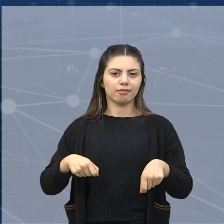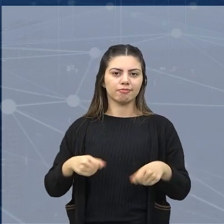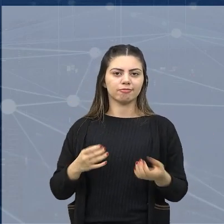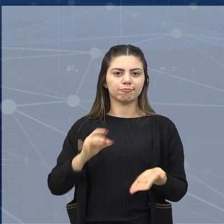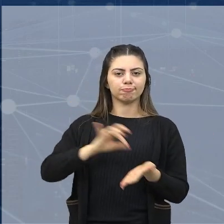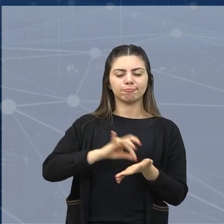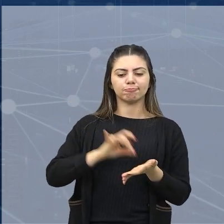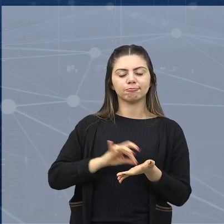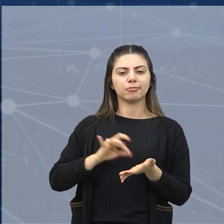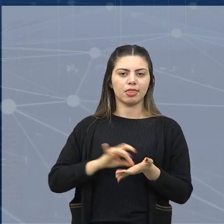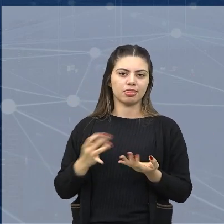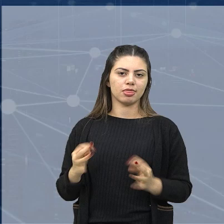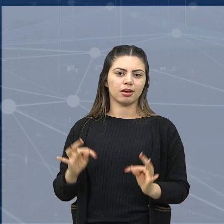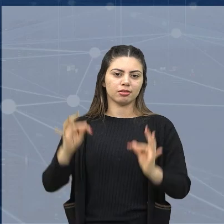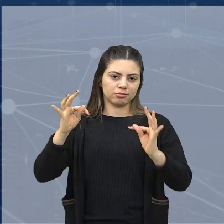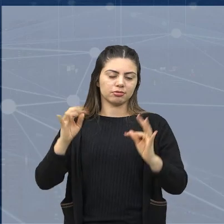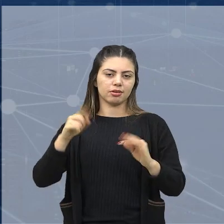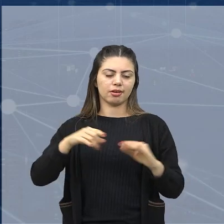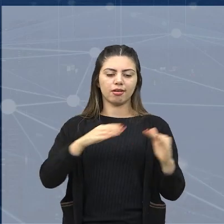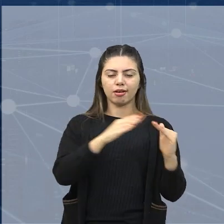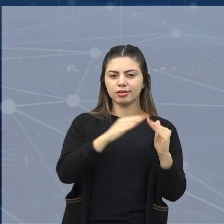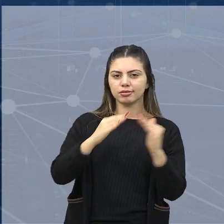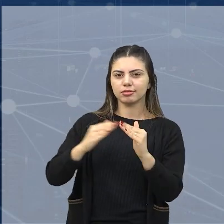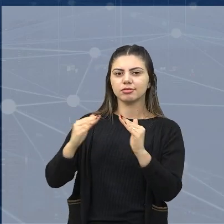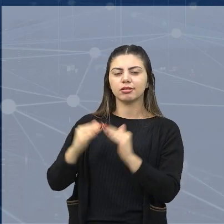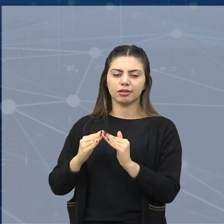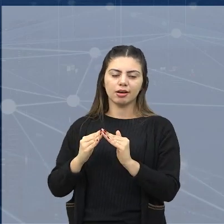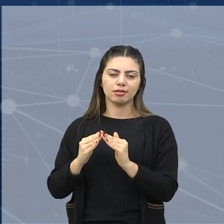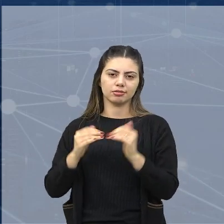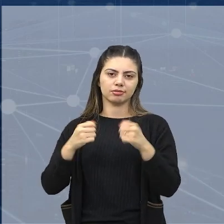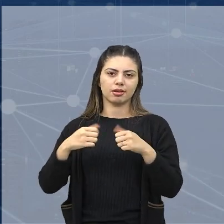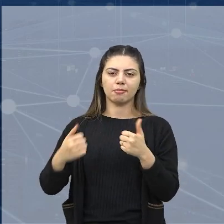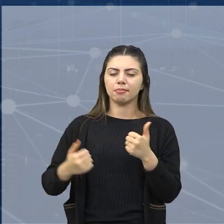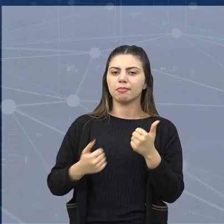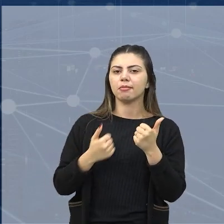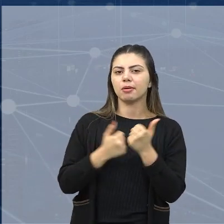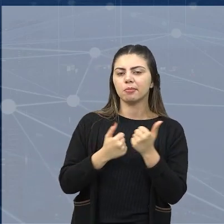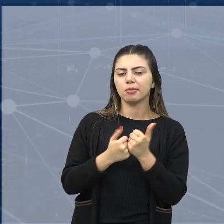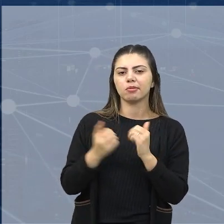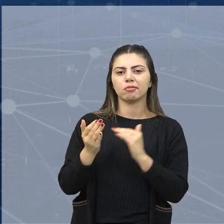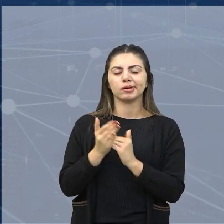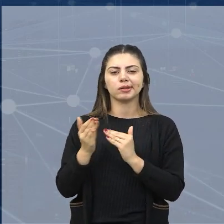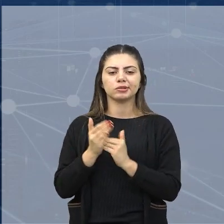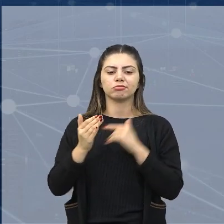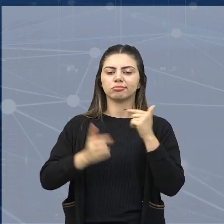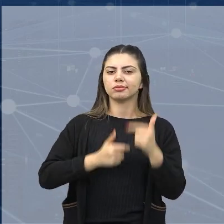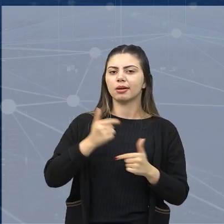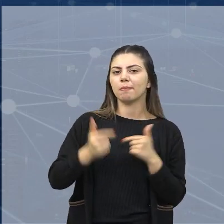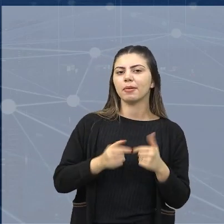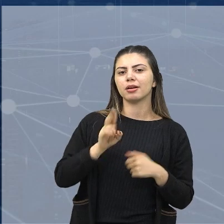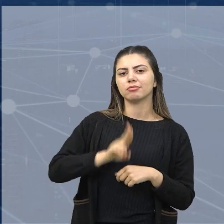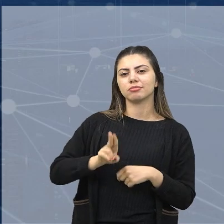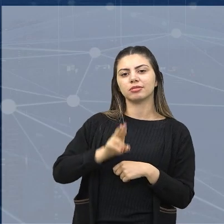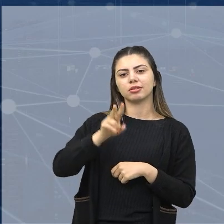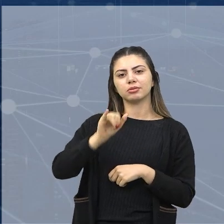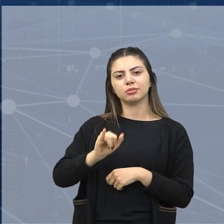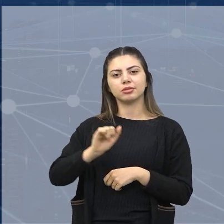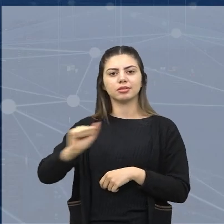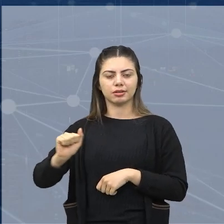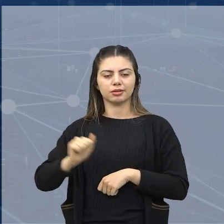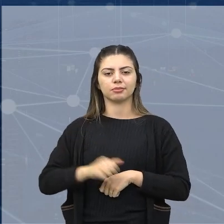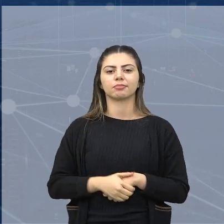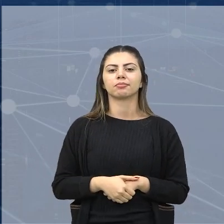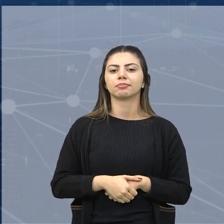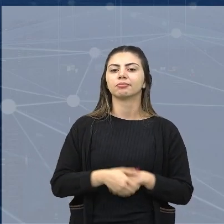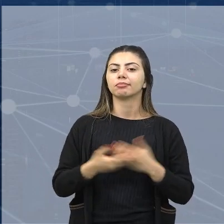né? Que são casas inteligentes equipadas com assistentes de inteligência artificial, que eles vão